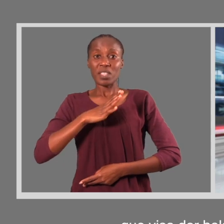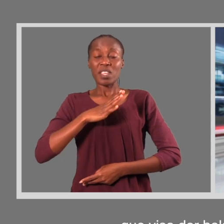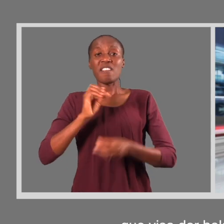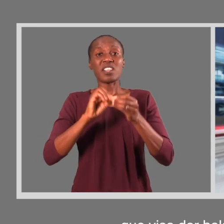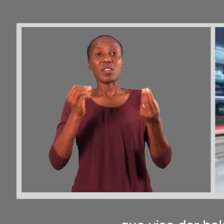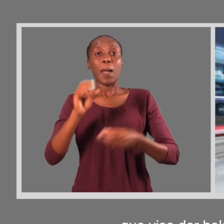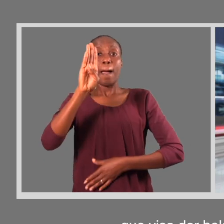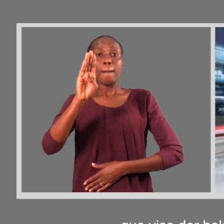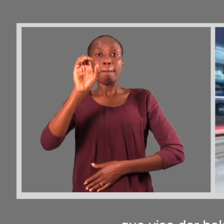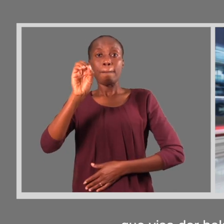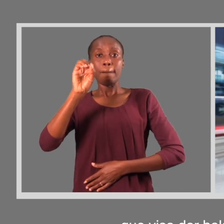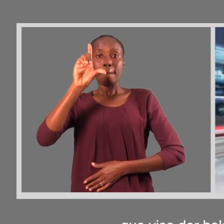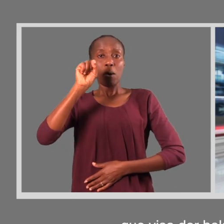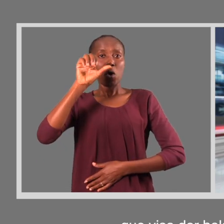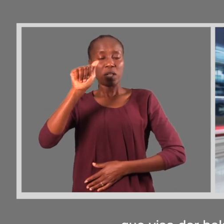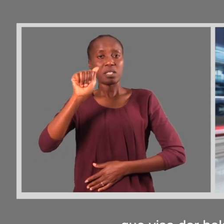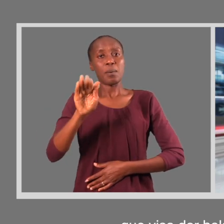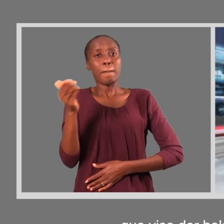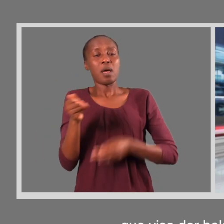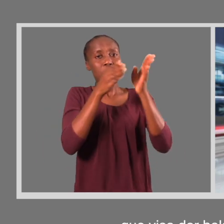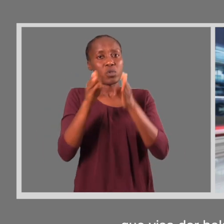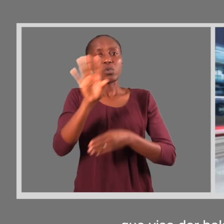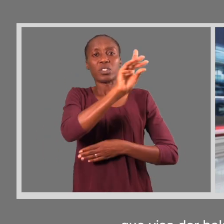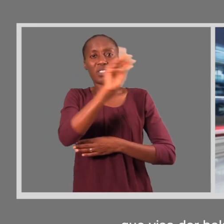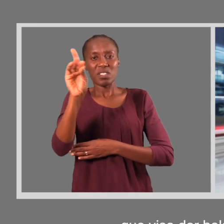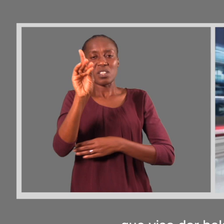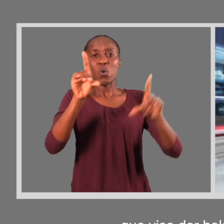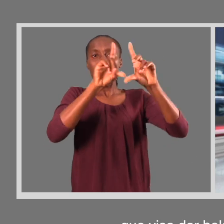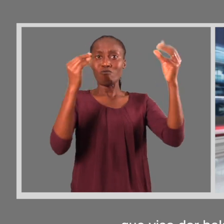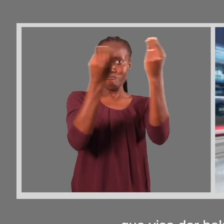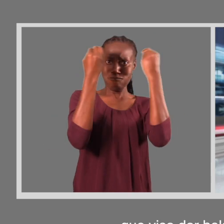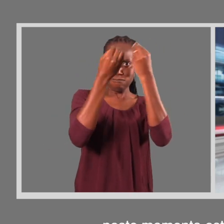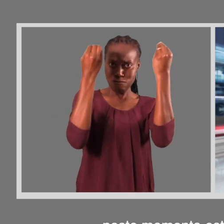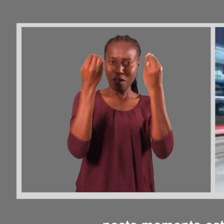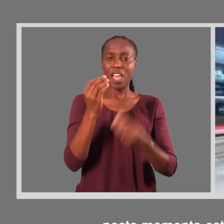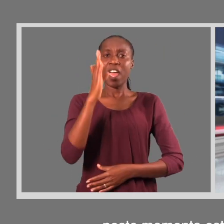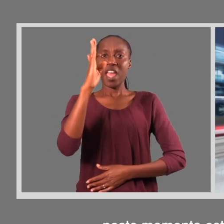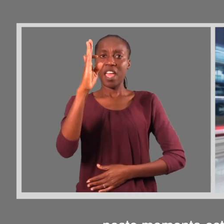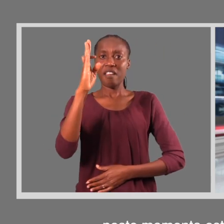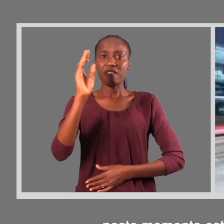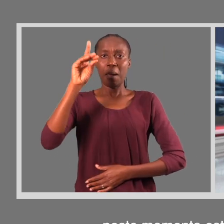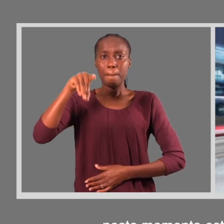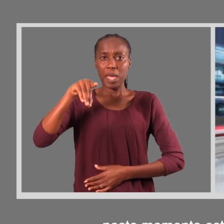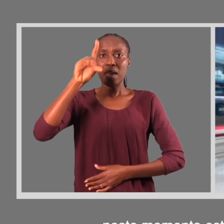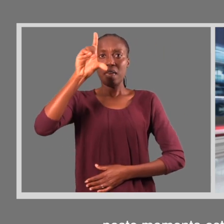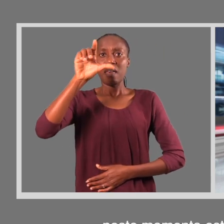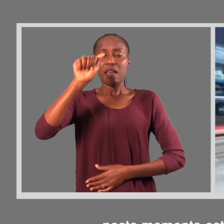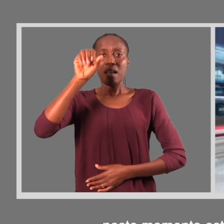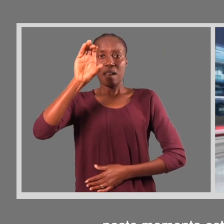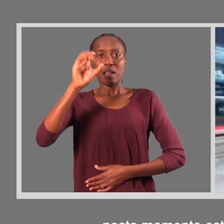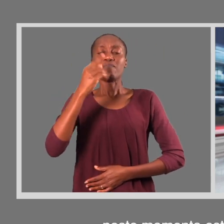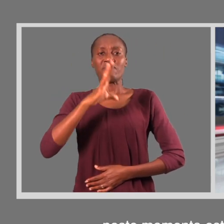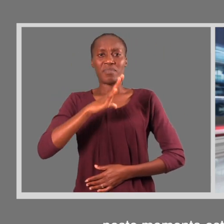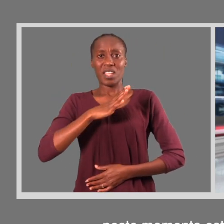dar bolsa às pessoas com deficiência através da formação profissional no IFPELAC. Neste momento estão a beneficiar de